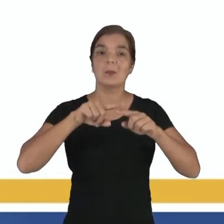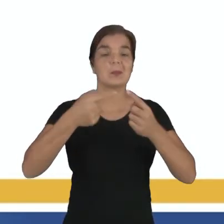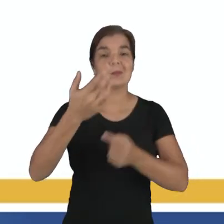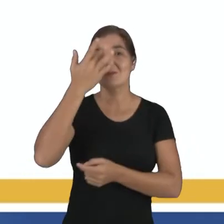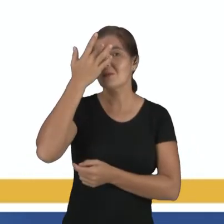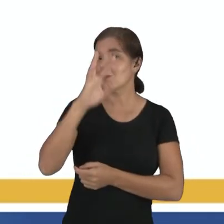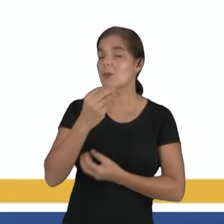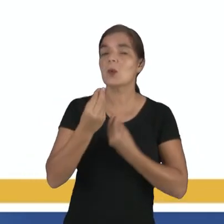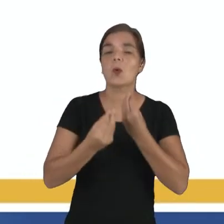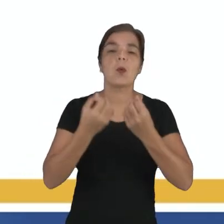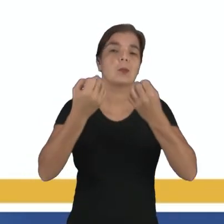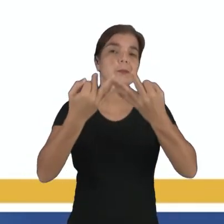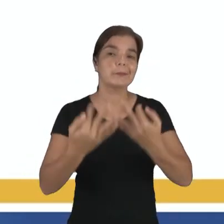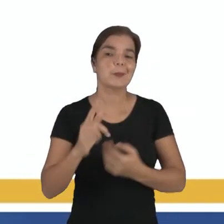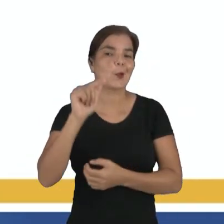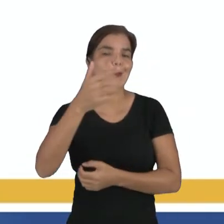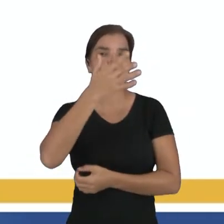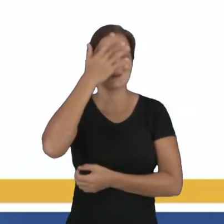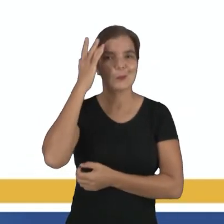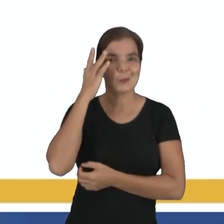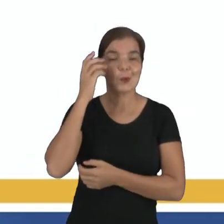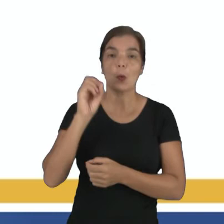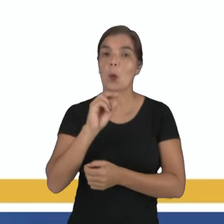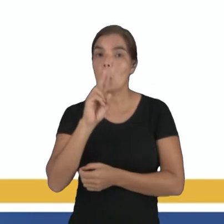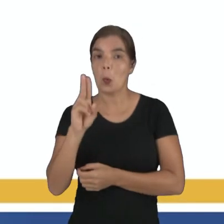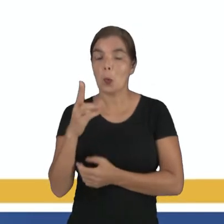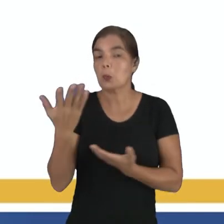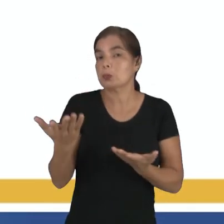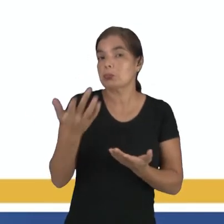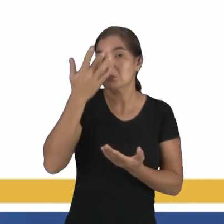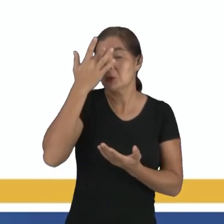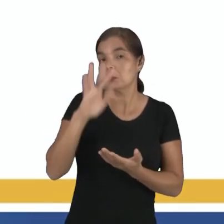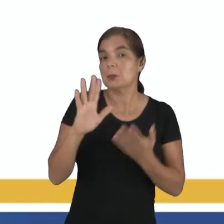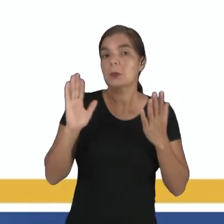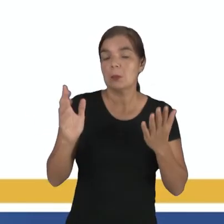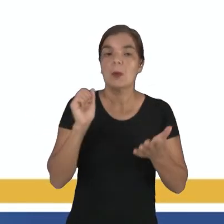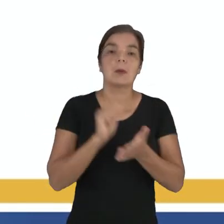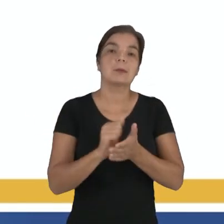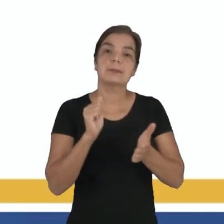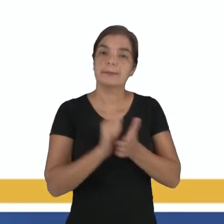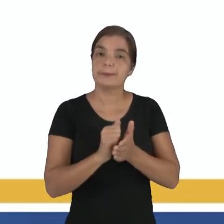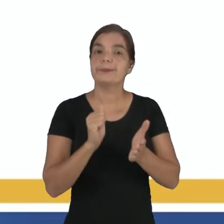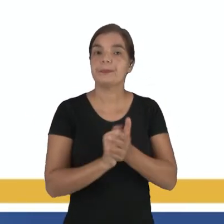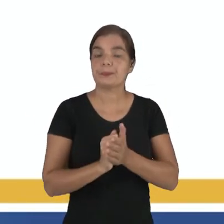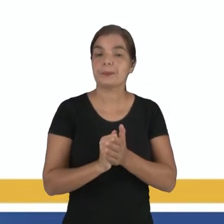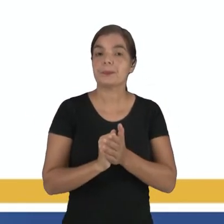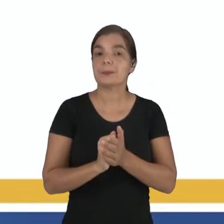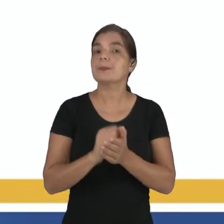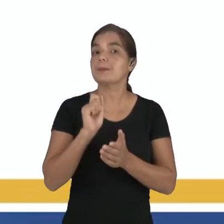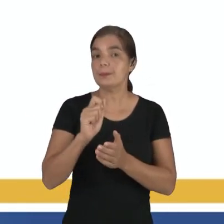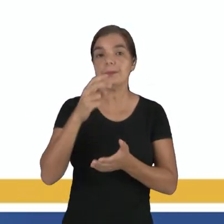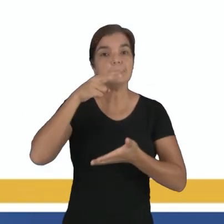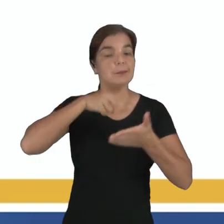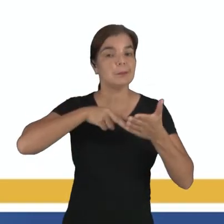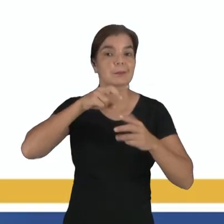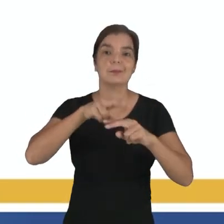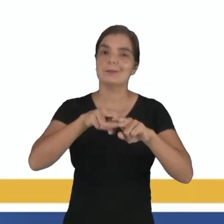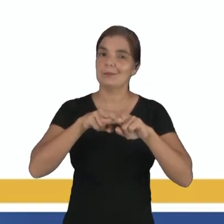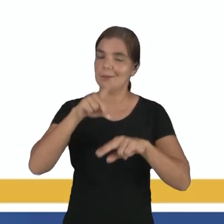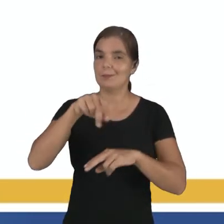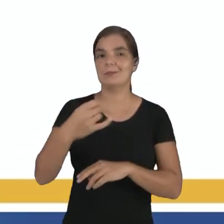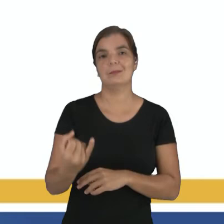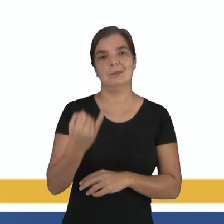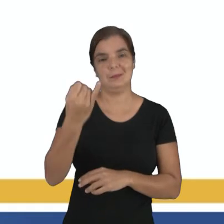nós não sabemos explicar para o outro, ou não sabemos escrever sobre aquilo que lemos. Por